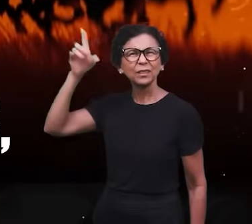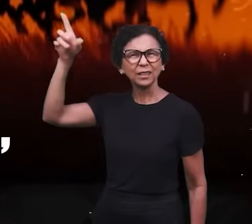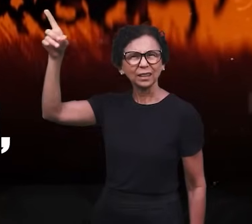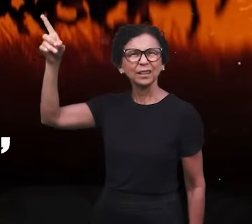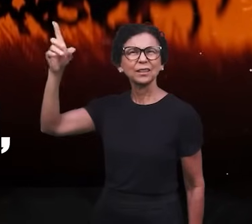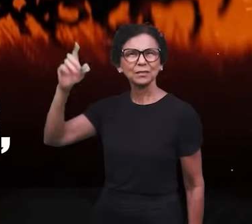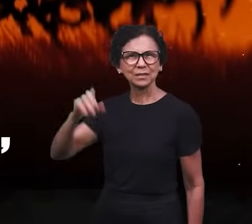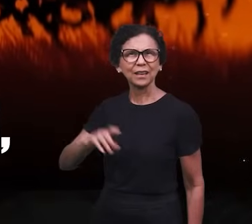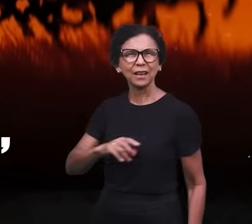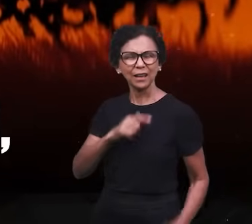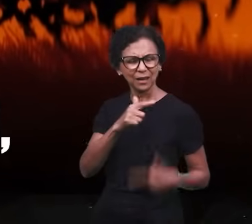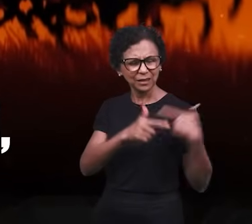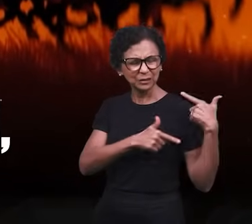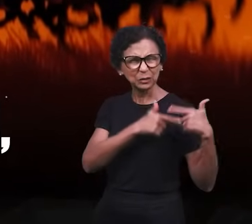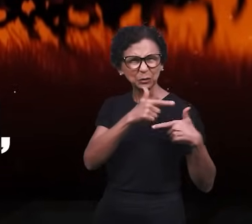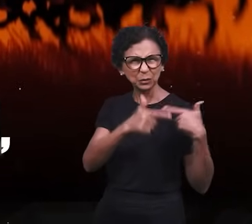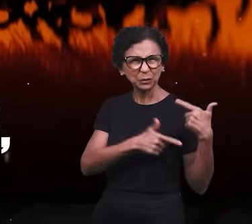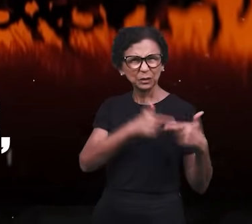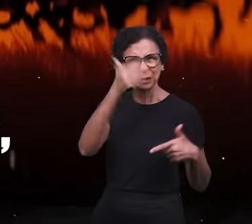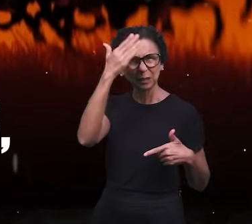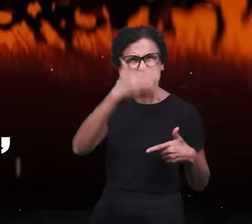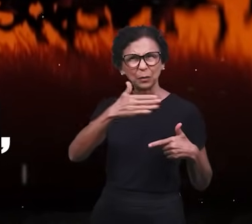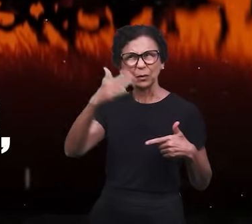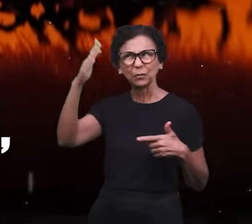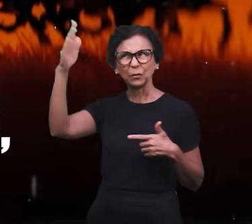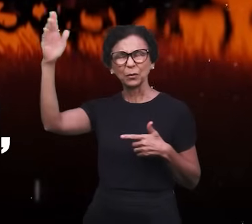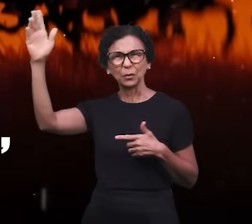Meu Deus, vence batalhas.